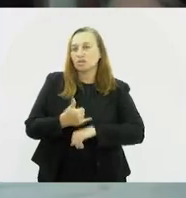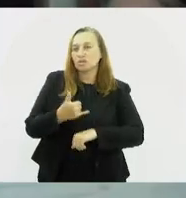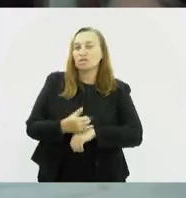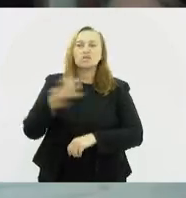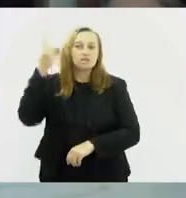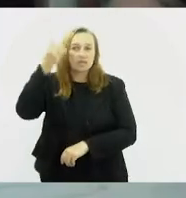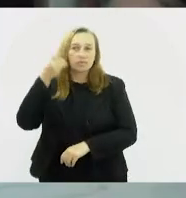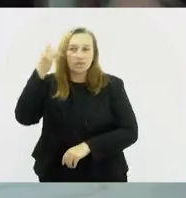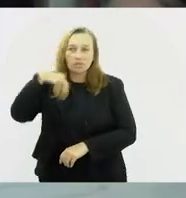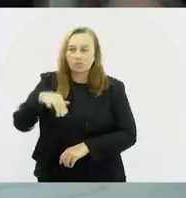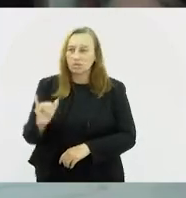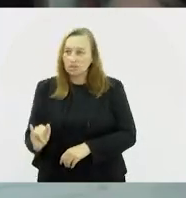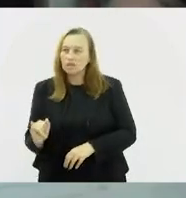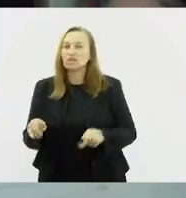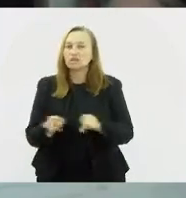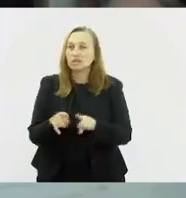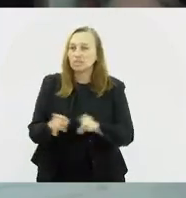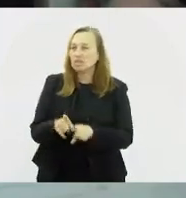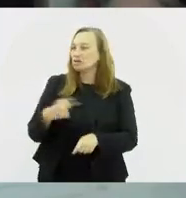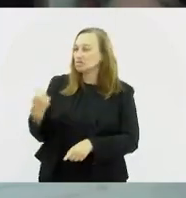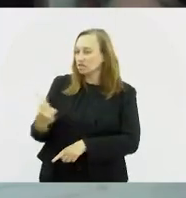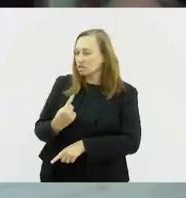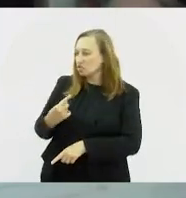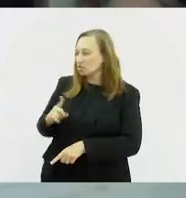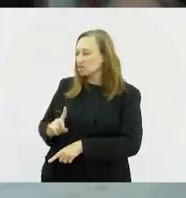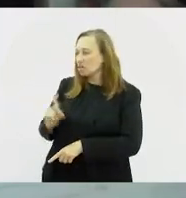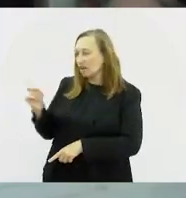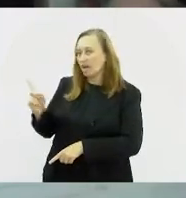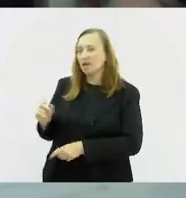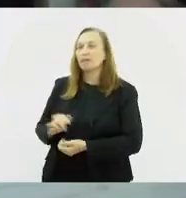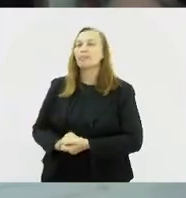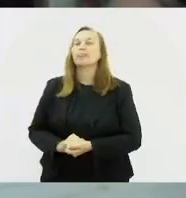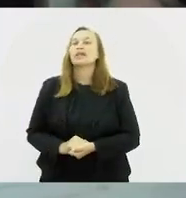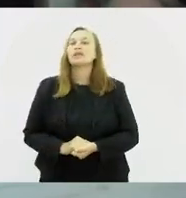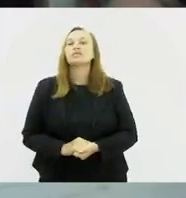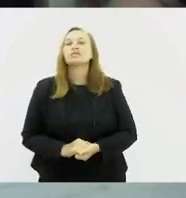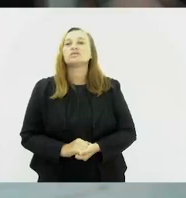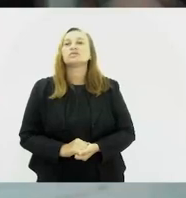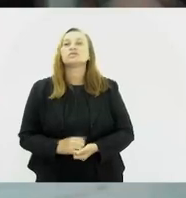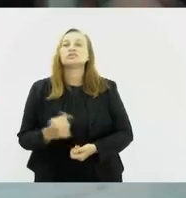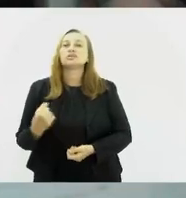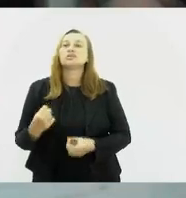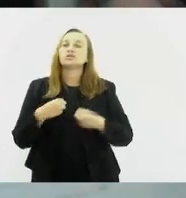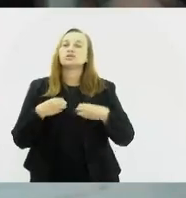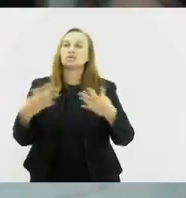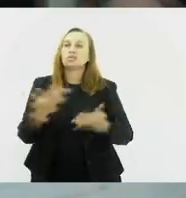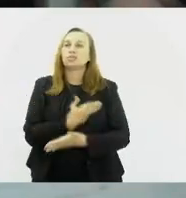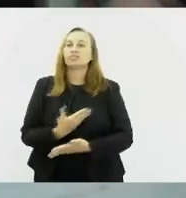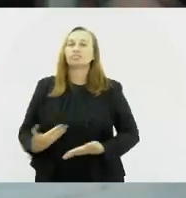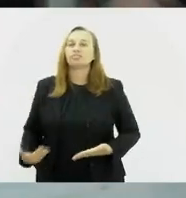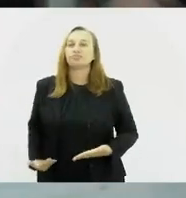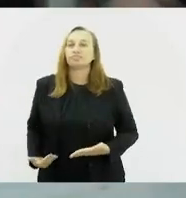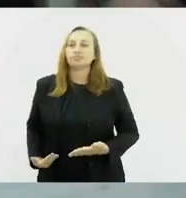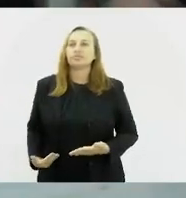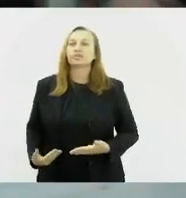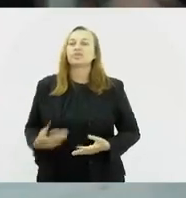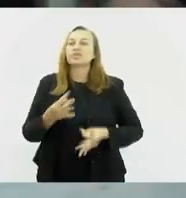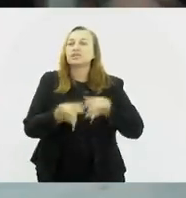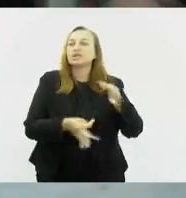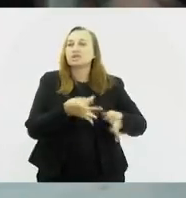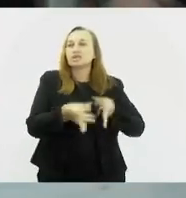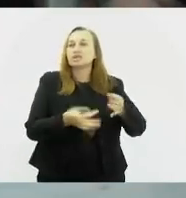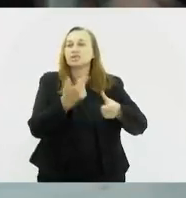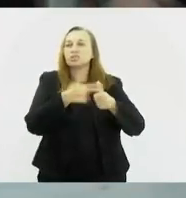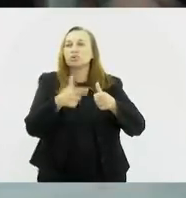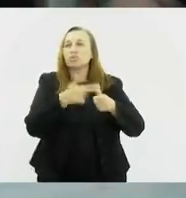ajuda muito em Barra do Piraí também. Recentemente, realizamos uma audiência pública para tratar dos problemas da